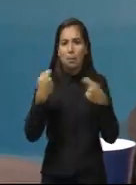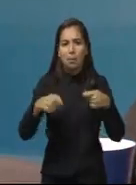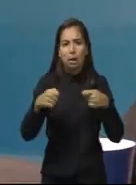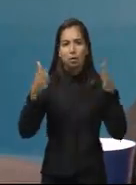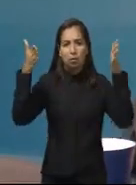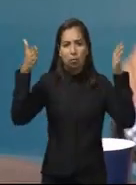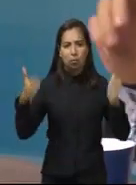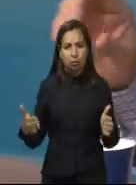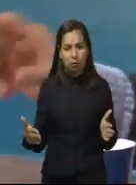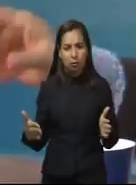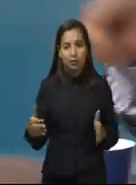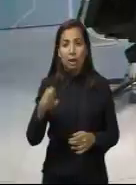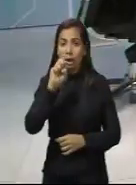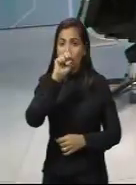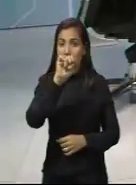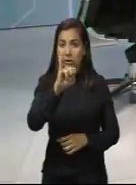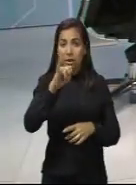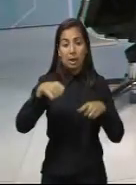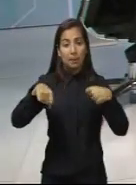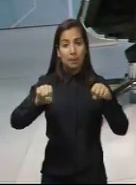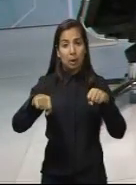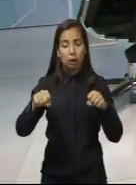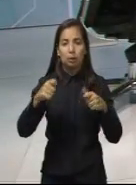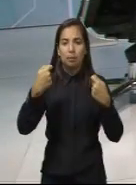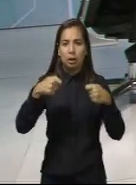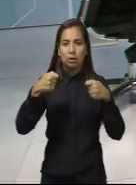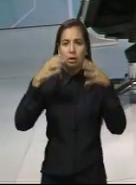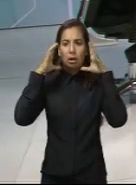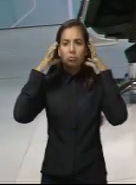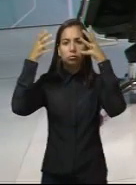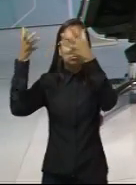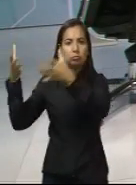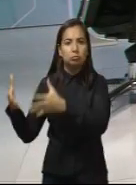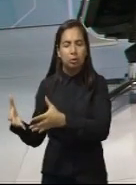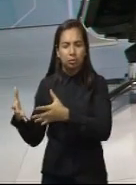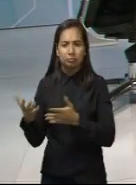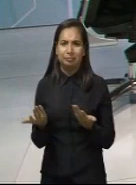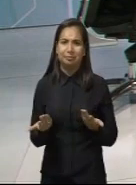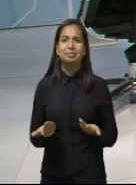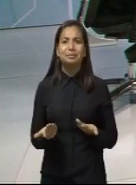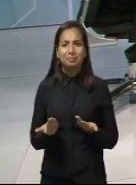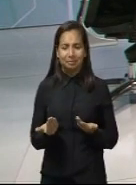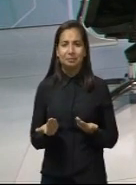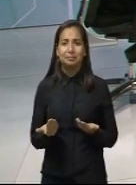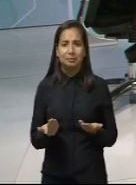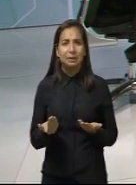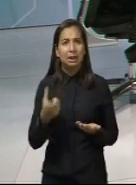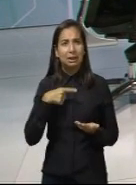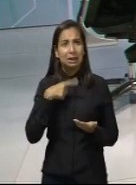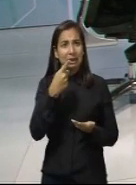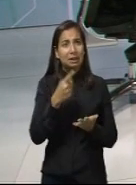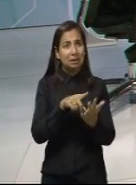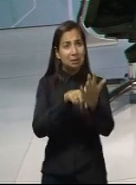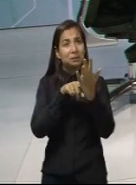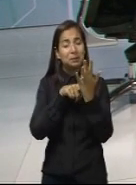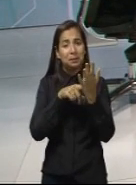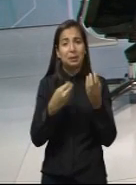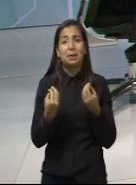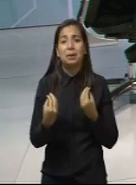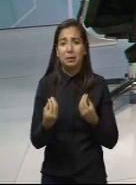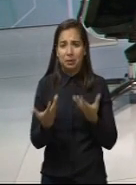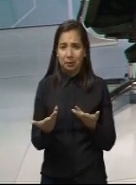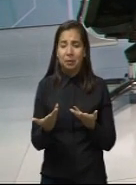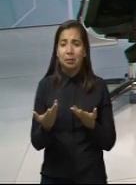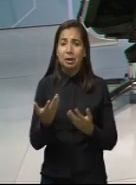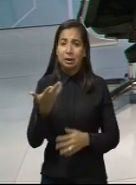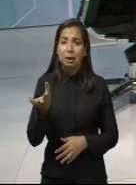vivendo um outro, porque senão é bala, ainda bota lá, senão vai levar bala, né? É um caso de 2